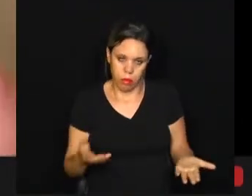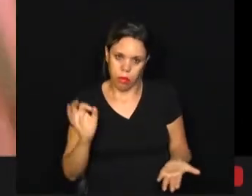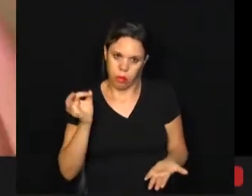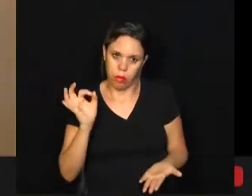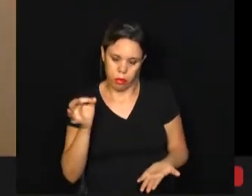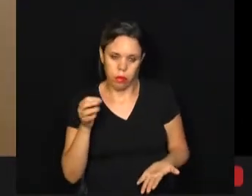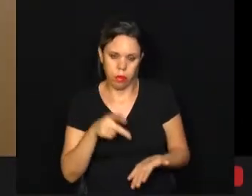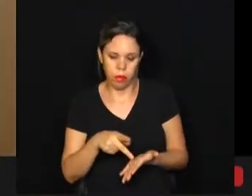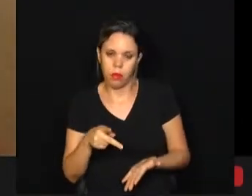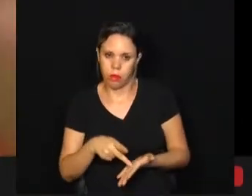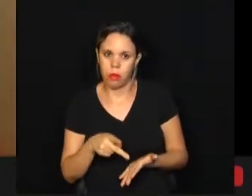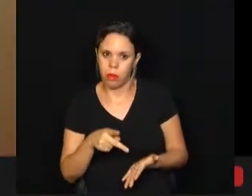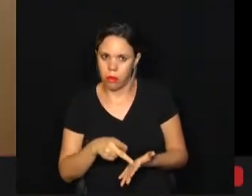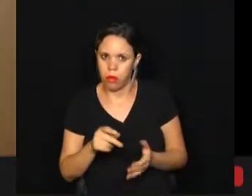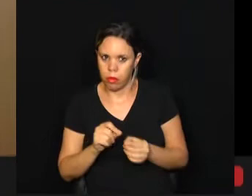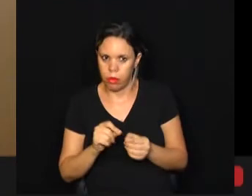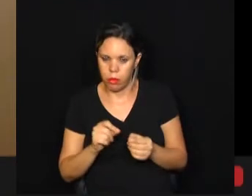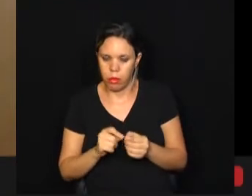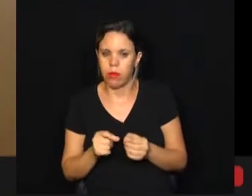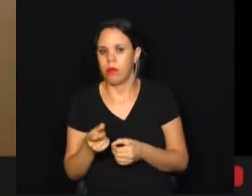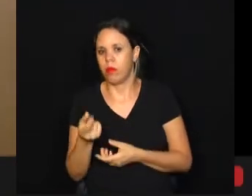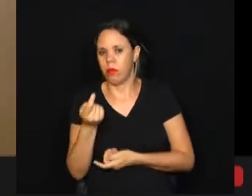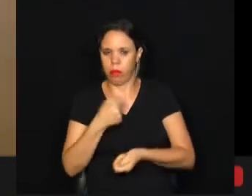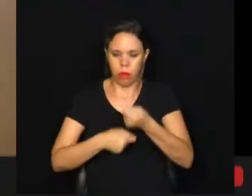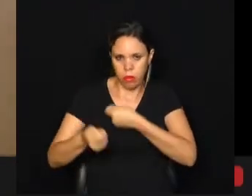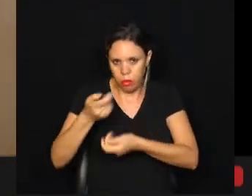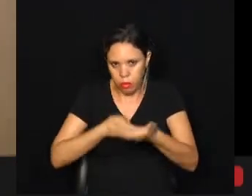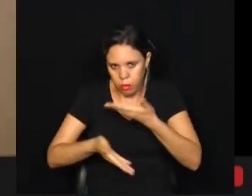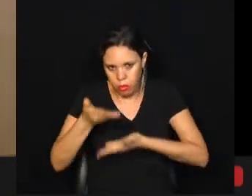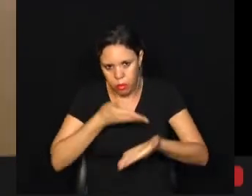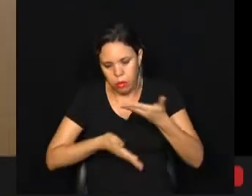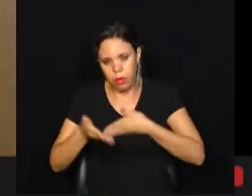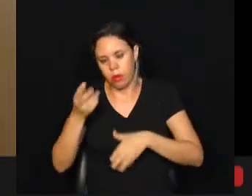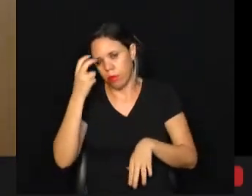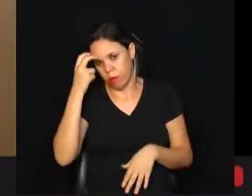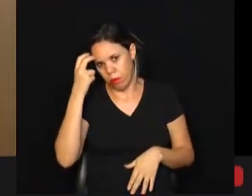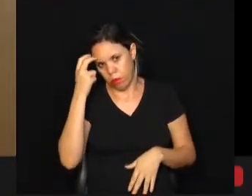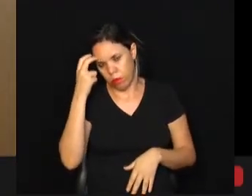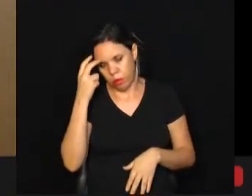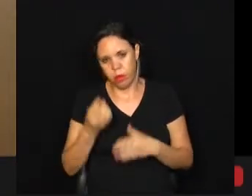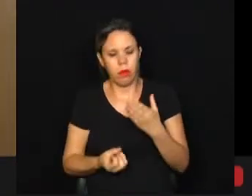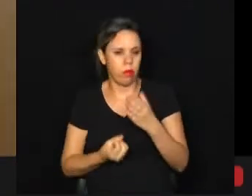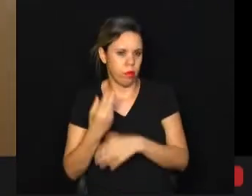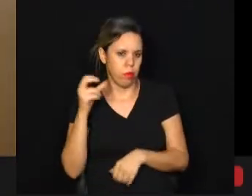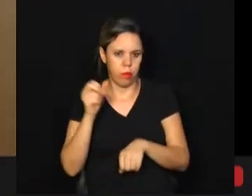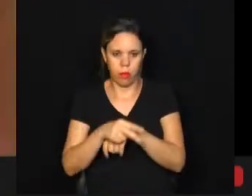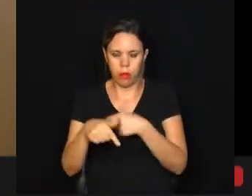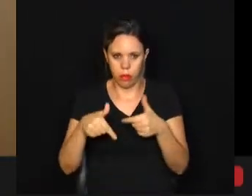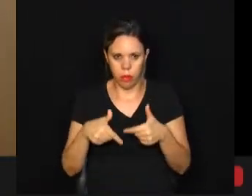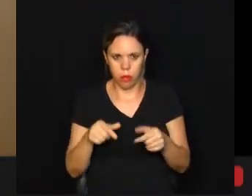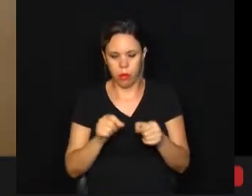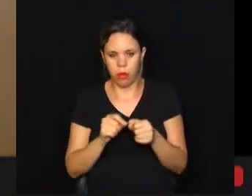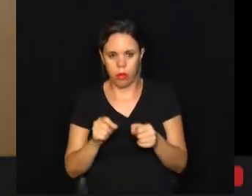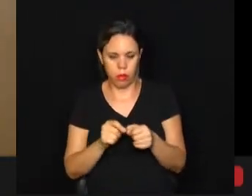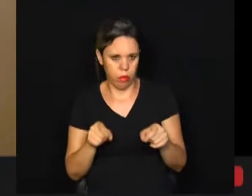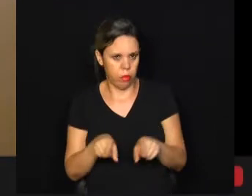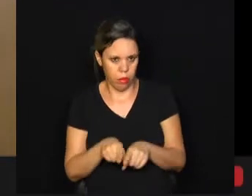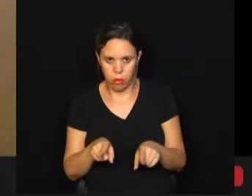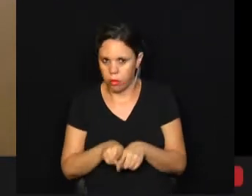vai gerar emprego, vai fazer circular. Bom, a cultura, ela gera emprego e faz